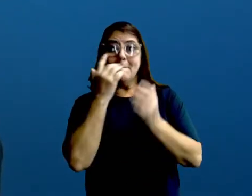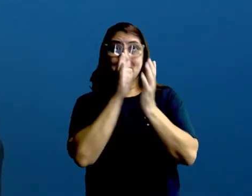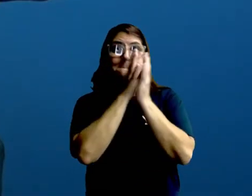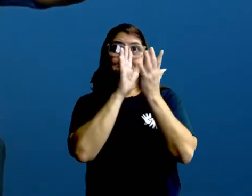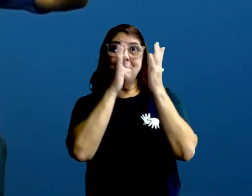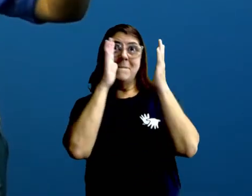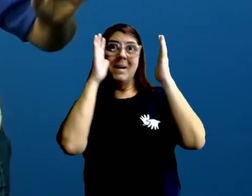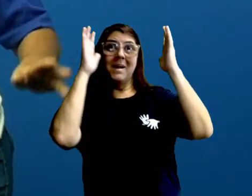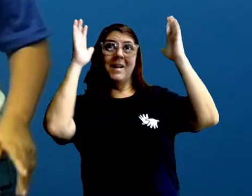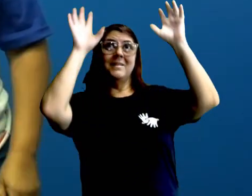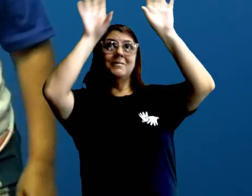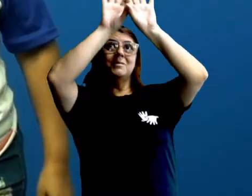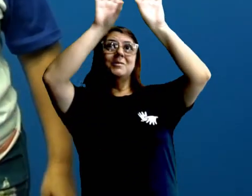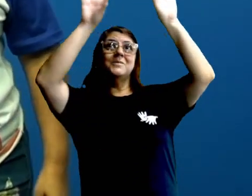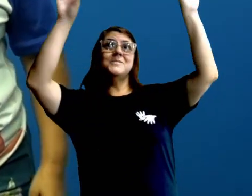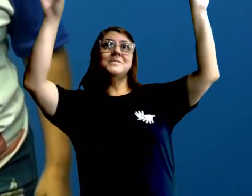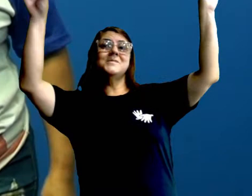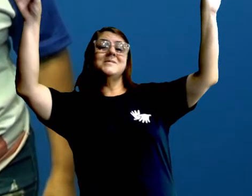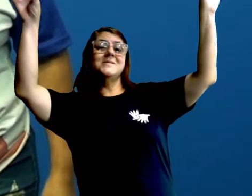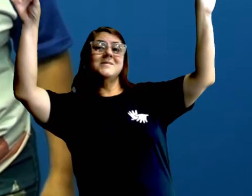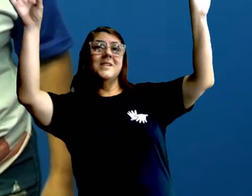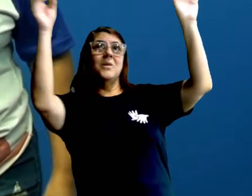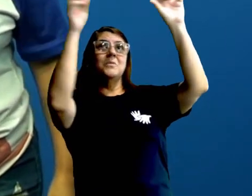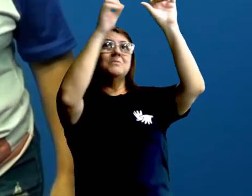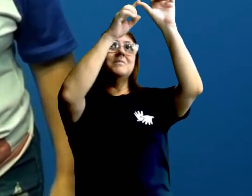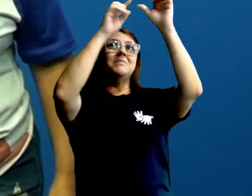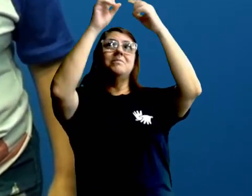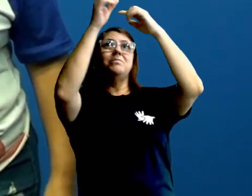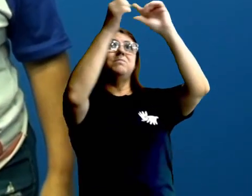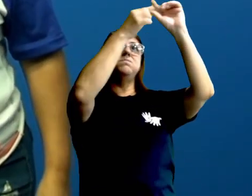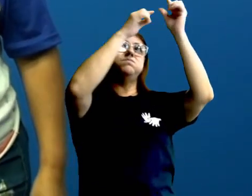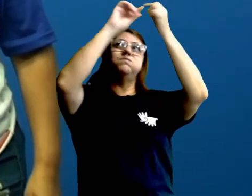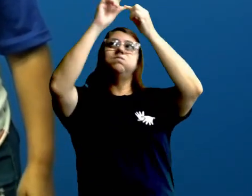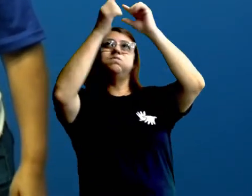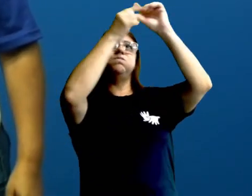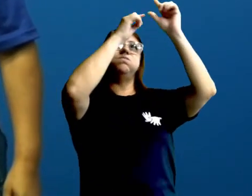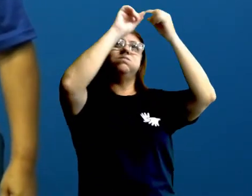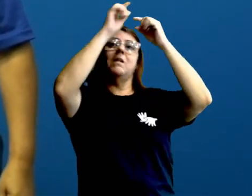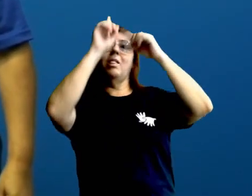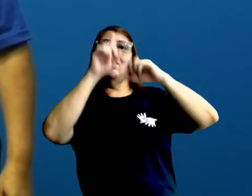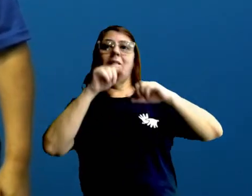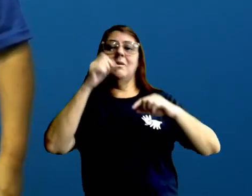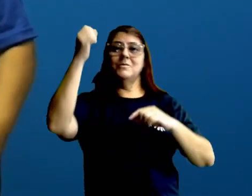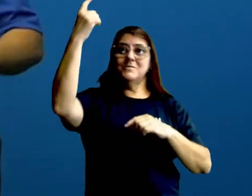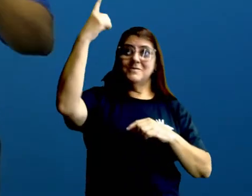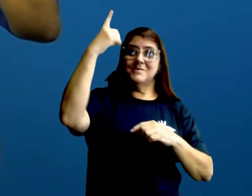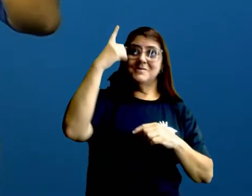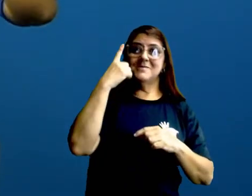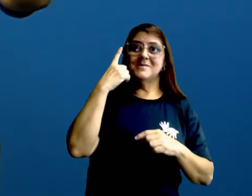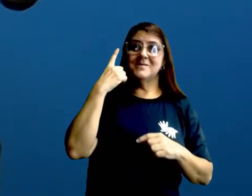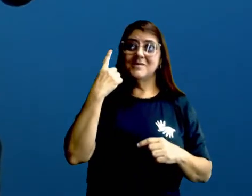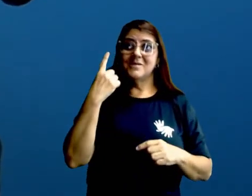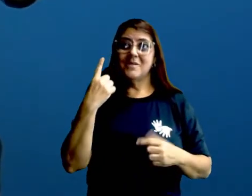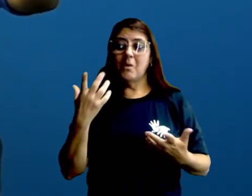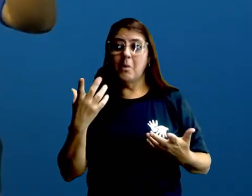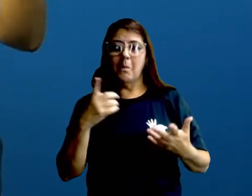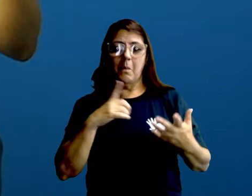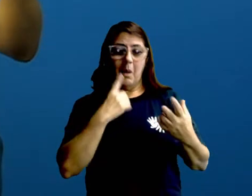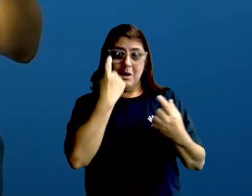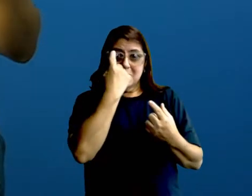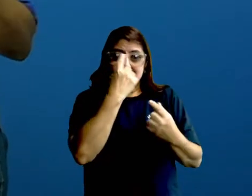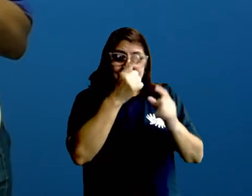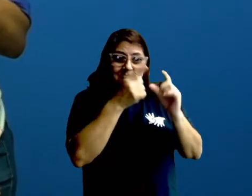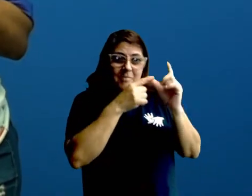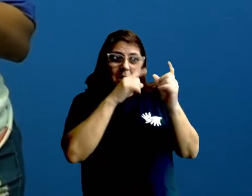gente vê lá no céu, cada uma daquela estrela é um Sol? Imagine, umas mais brilhantes do que